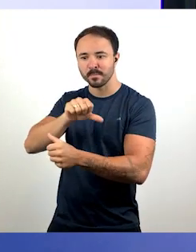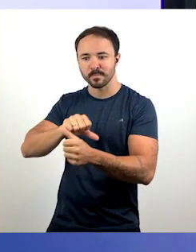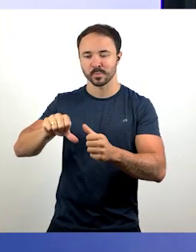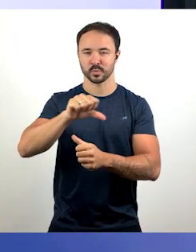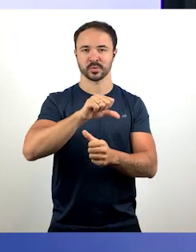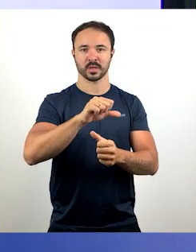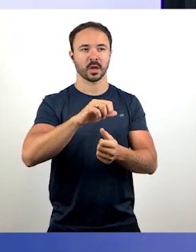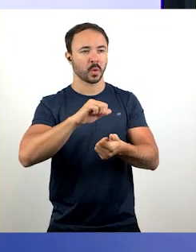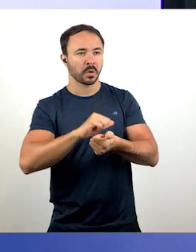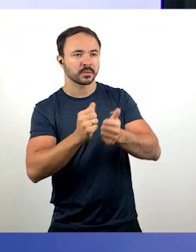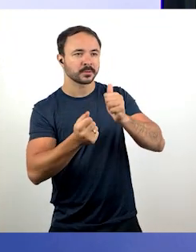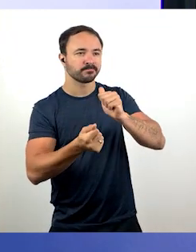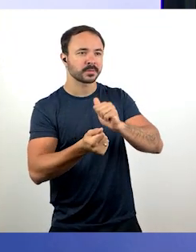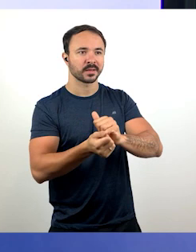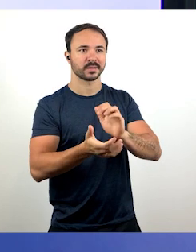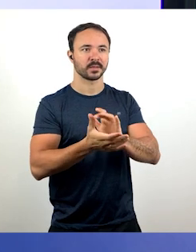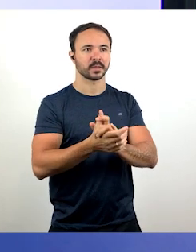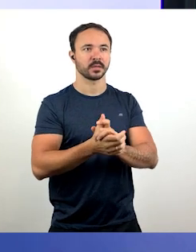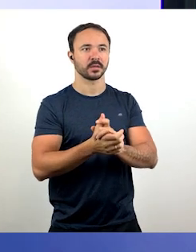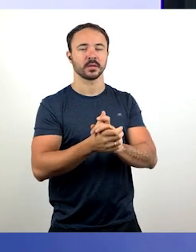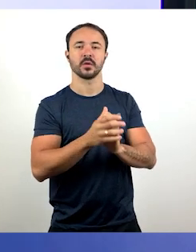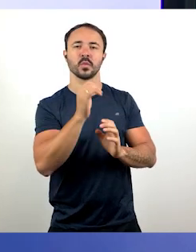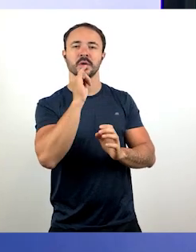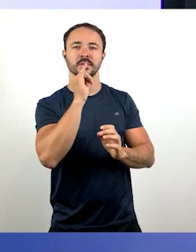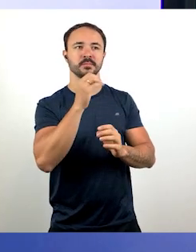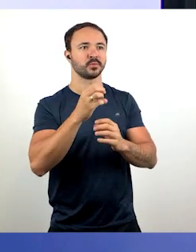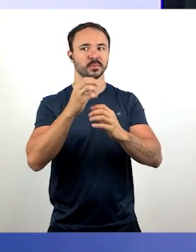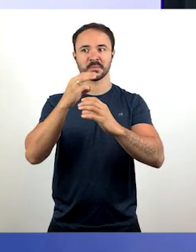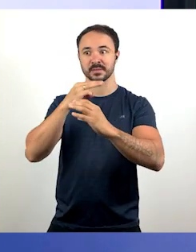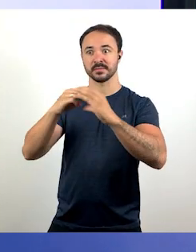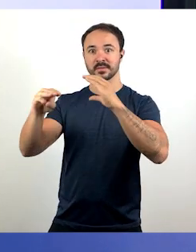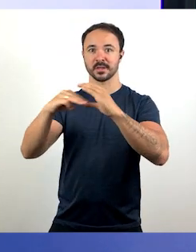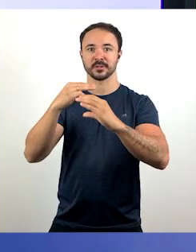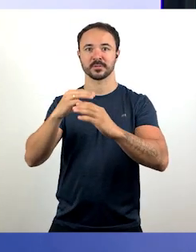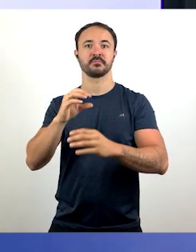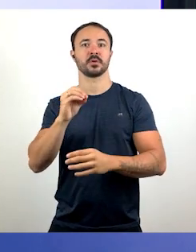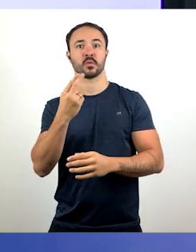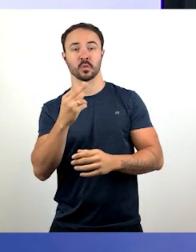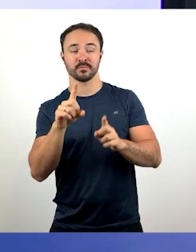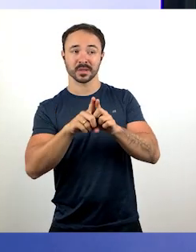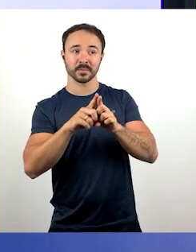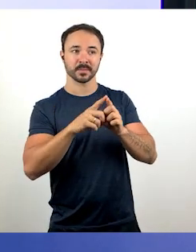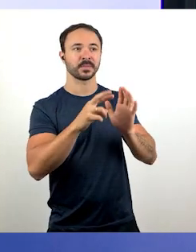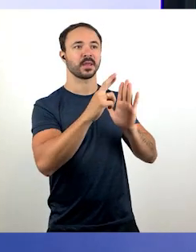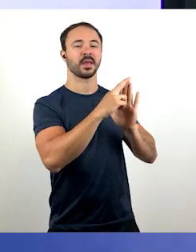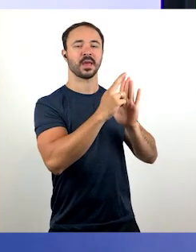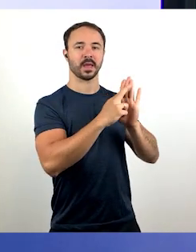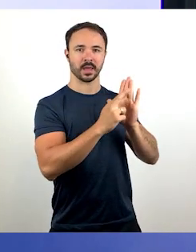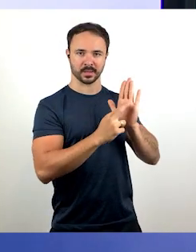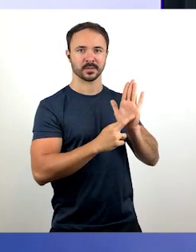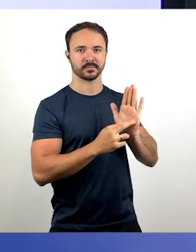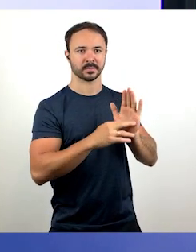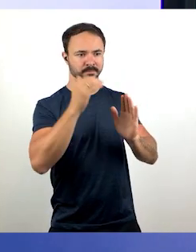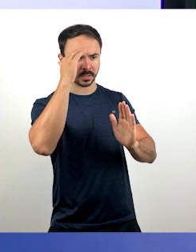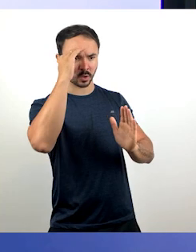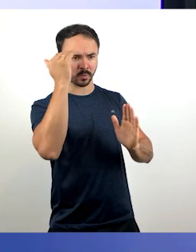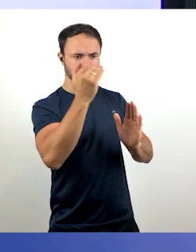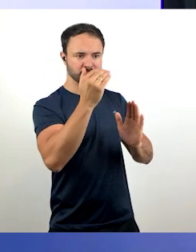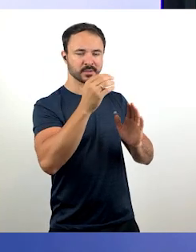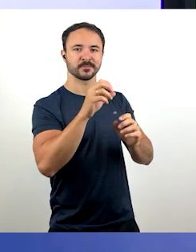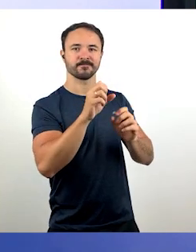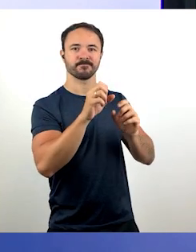uma mensagem ou ao registro de algo através das regras de um código. Também se pode referir